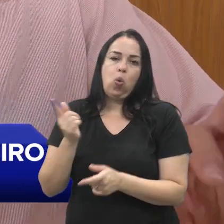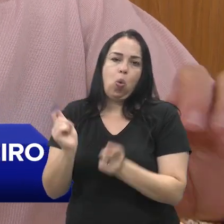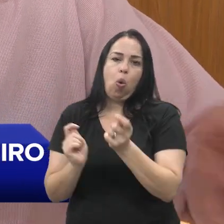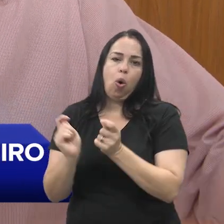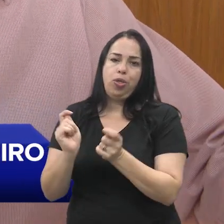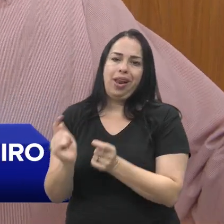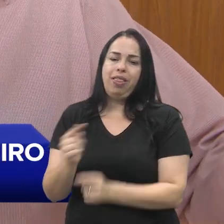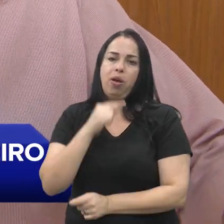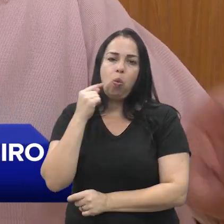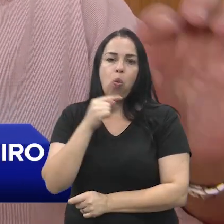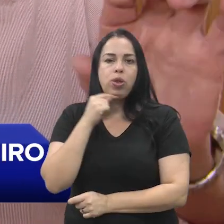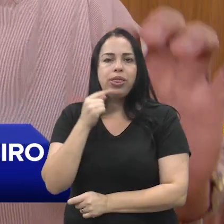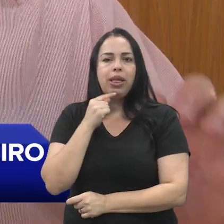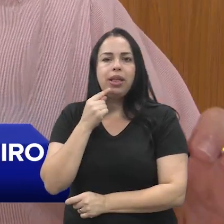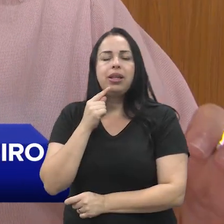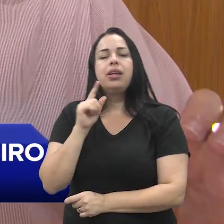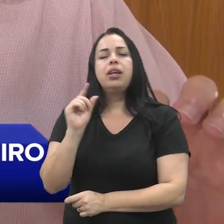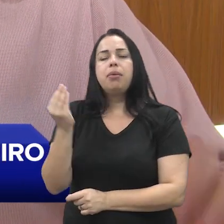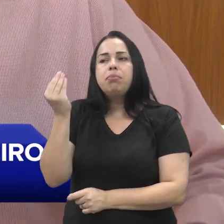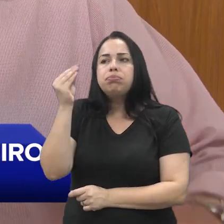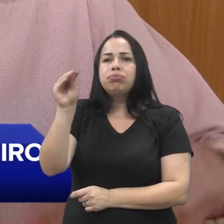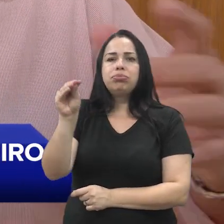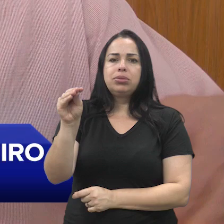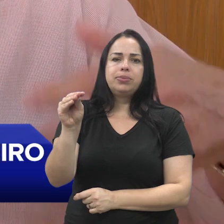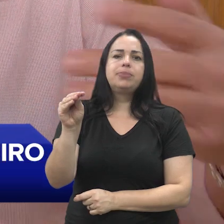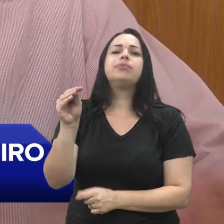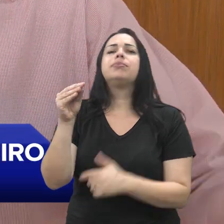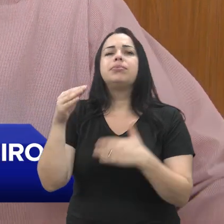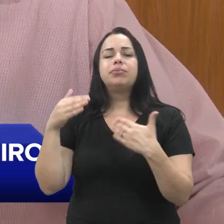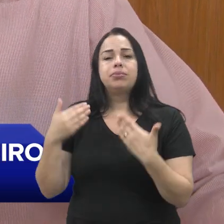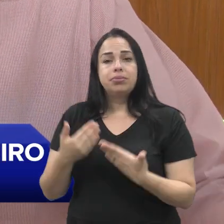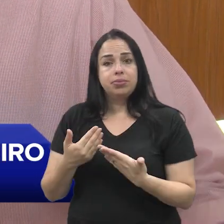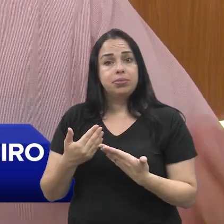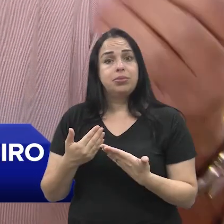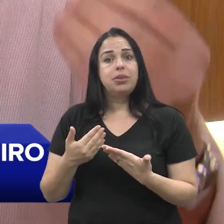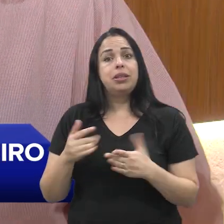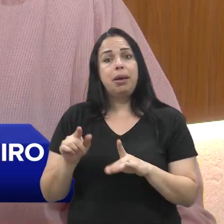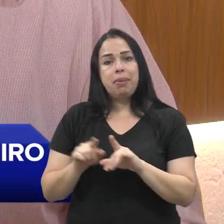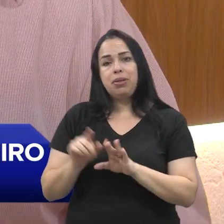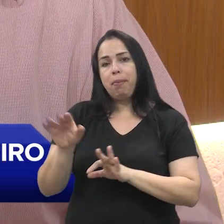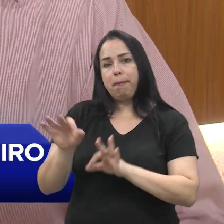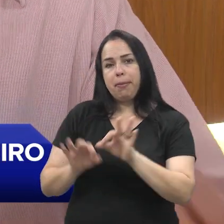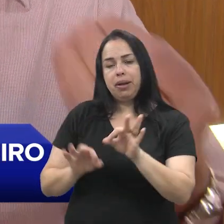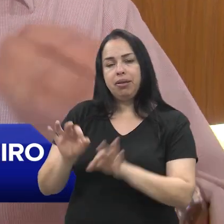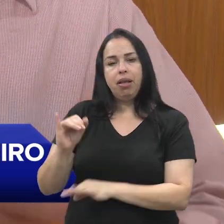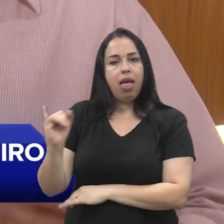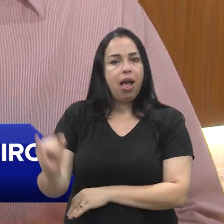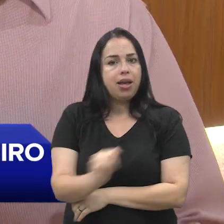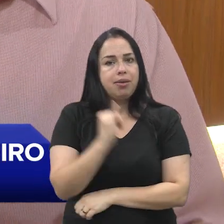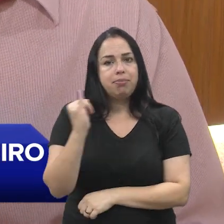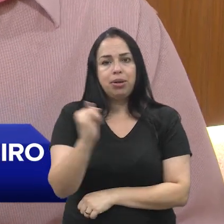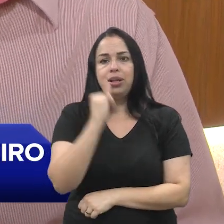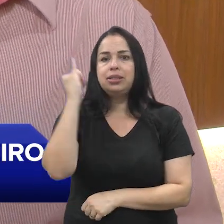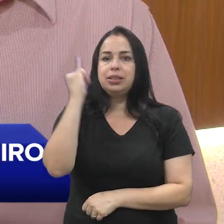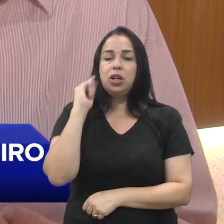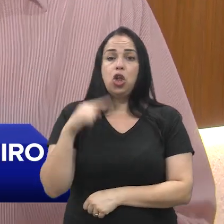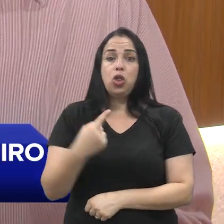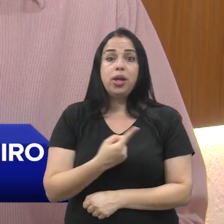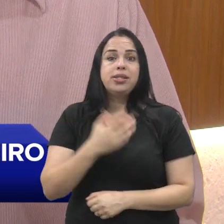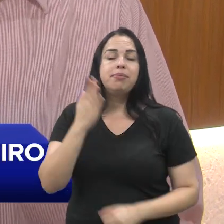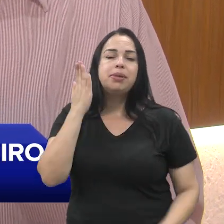despesas não controladas e frequentes, e coloque lá um valor. E ainda na questão do